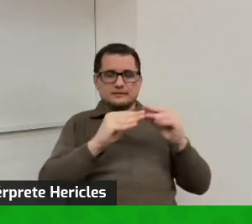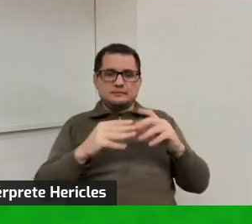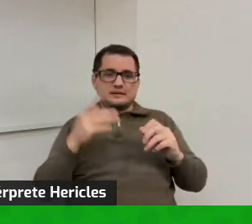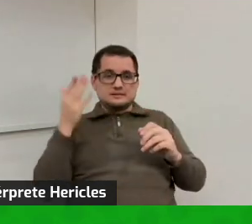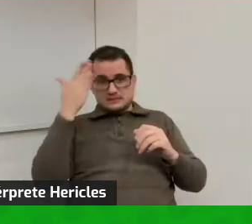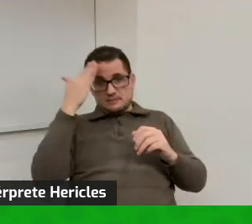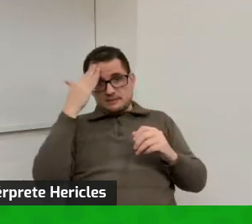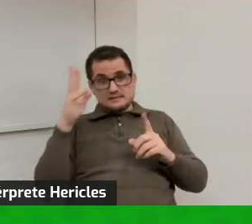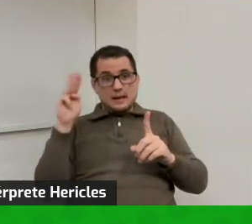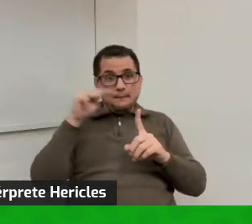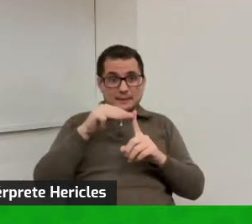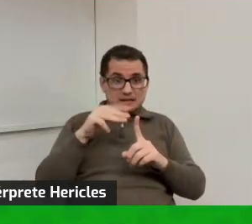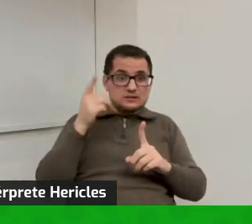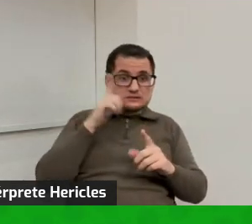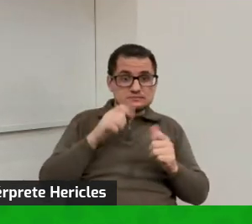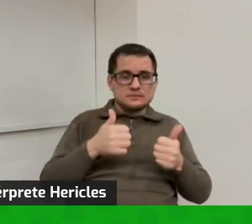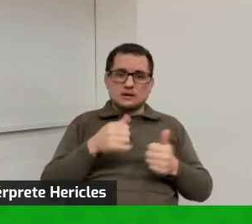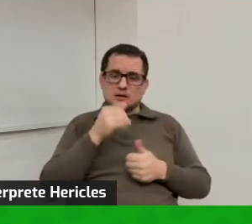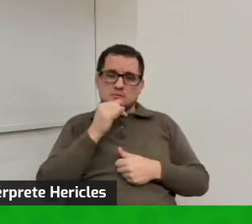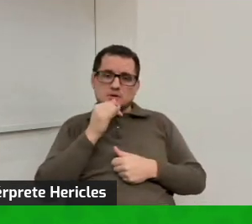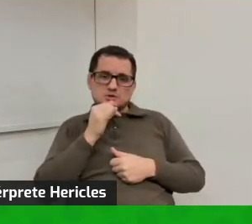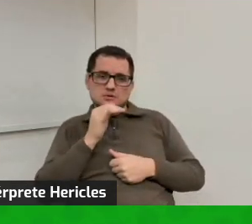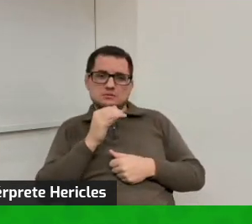coloco aqui, posso colocar